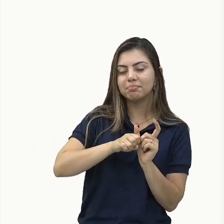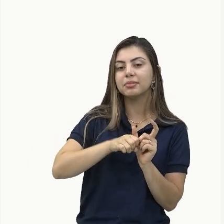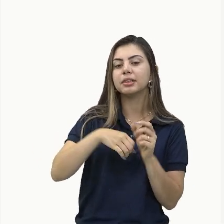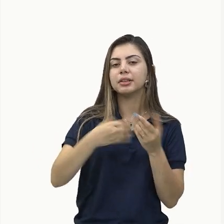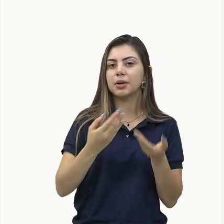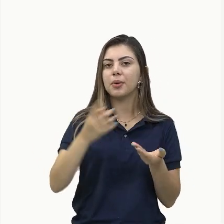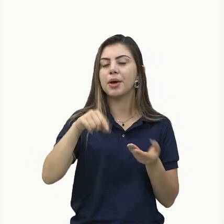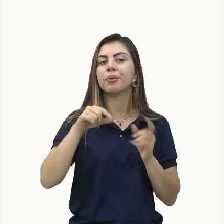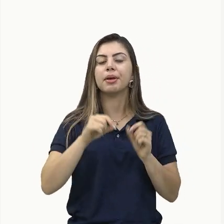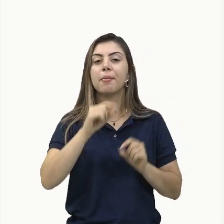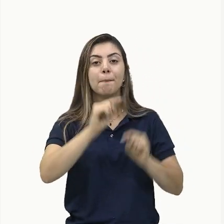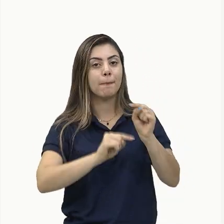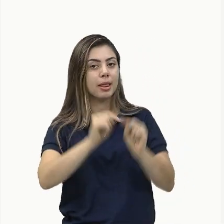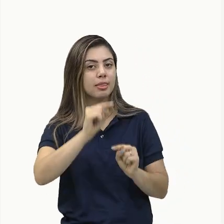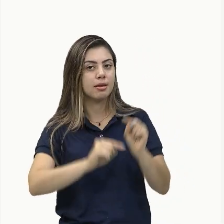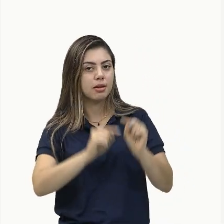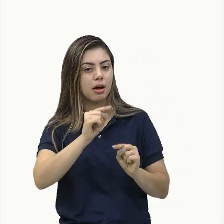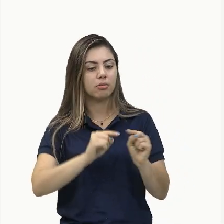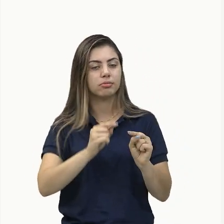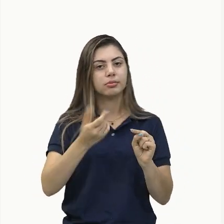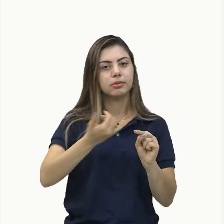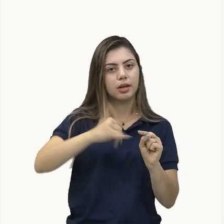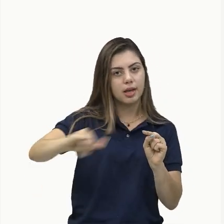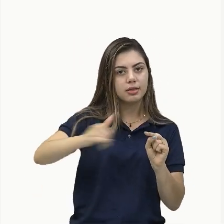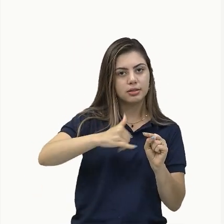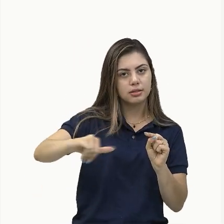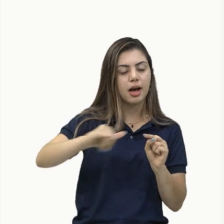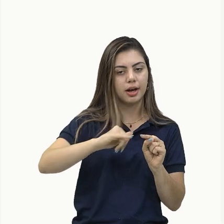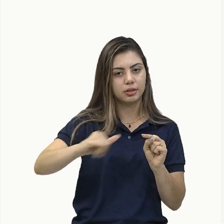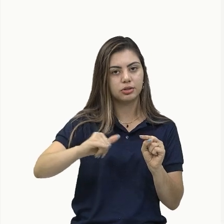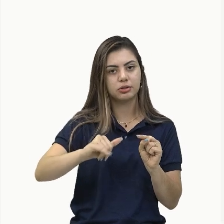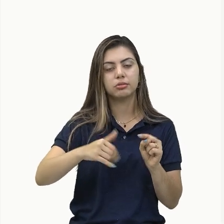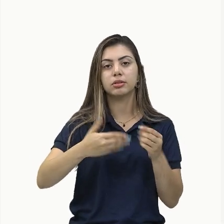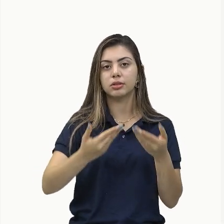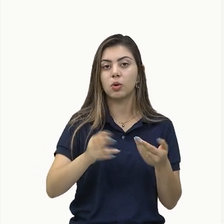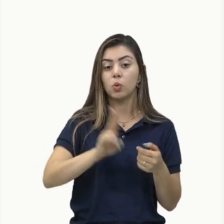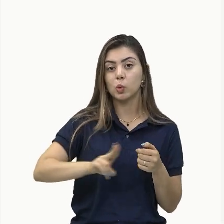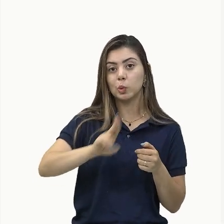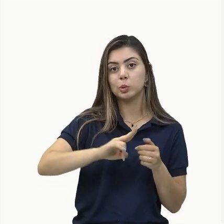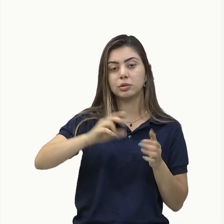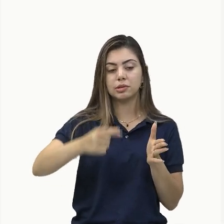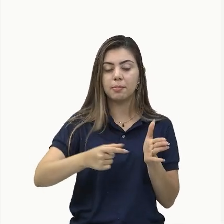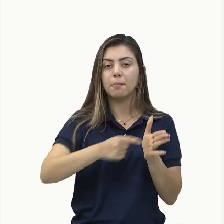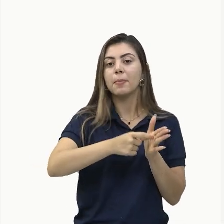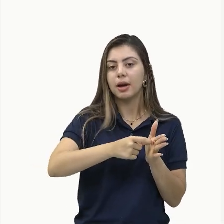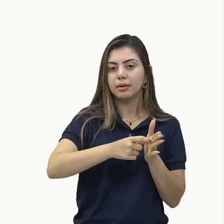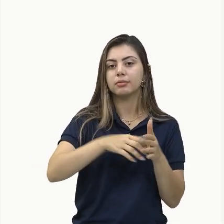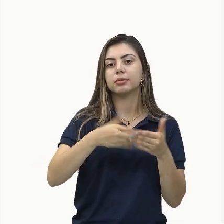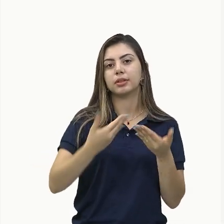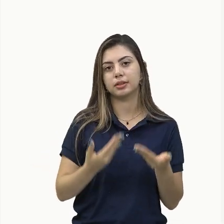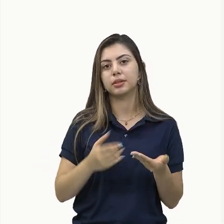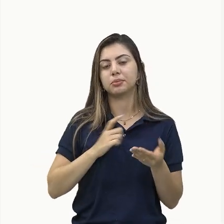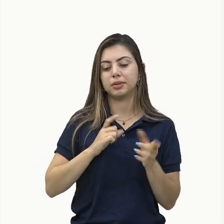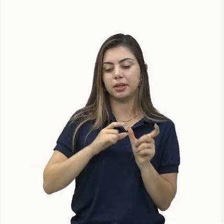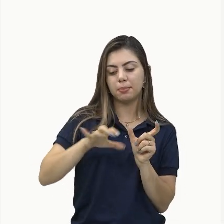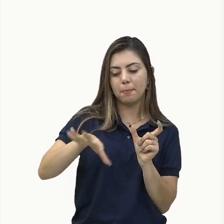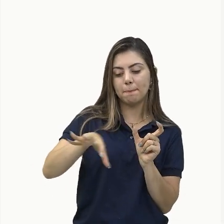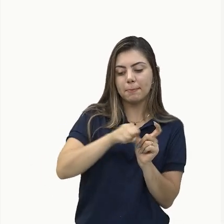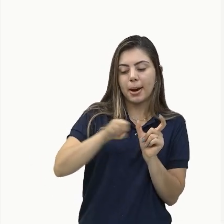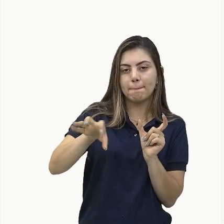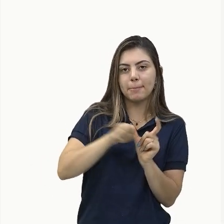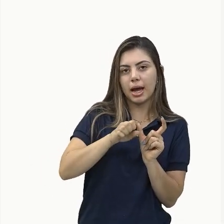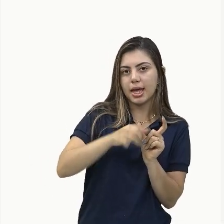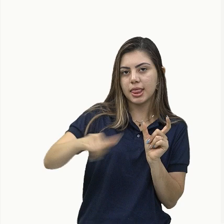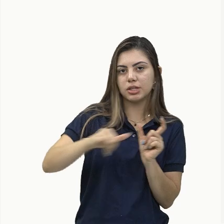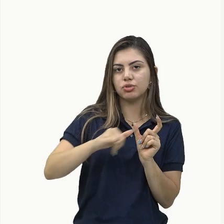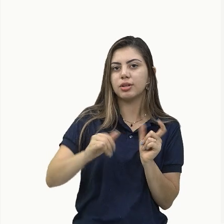aparelhos, você tem aí, que principalmente consomem energia do circuito, como eu tenho aqui,